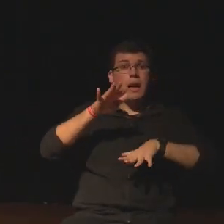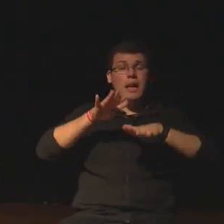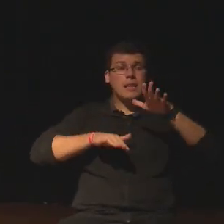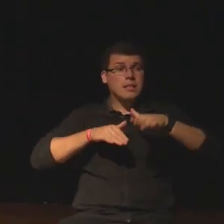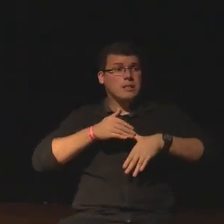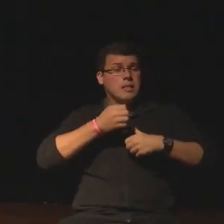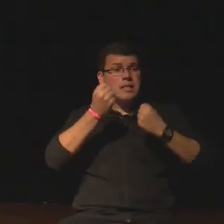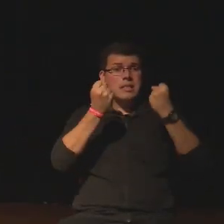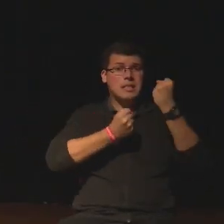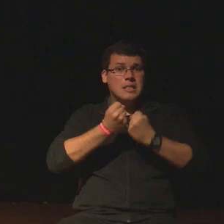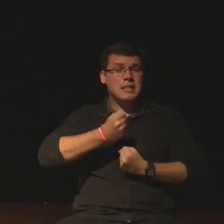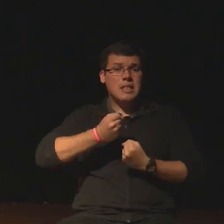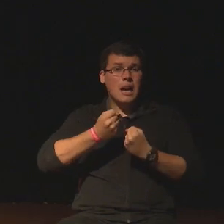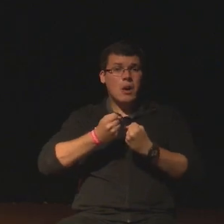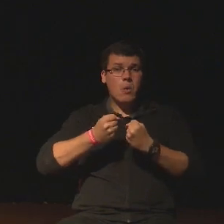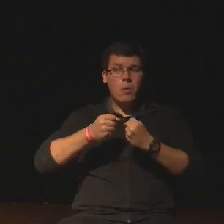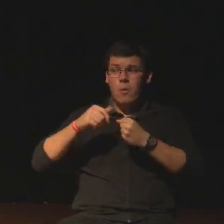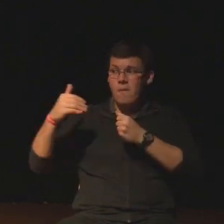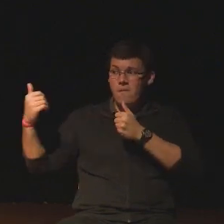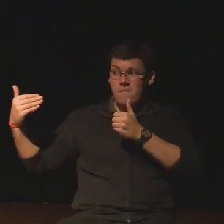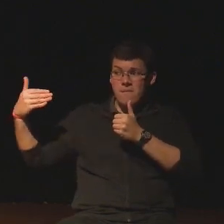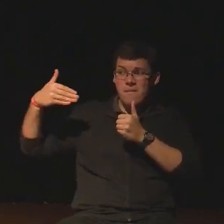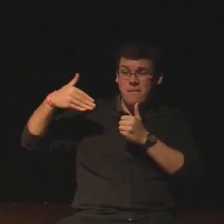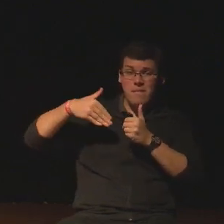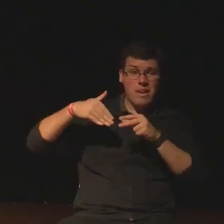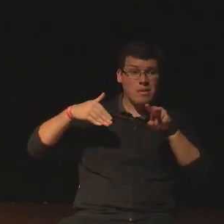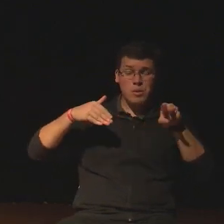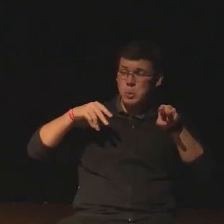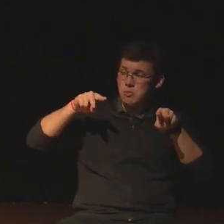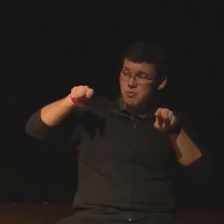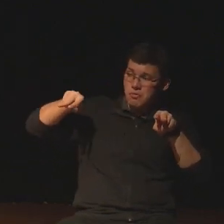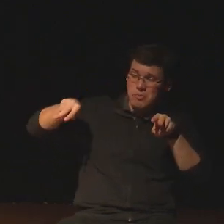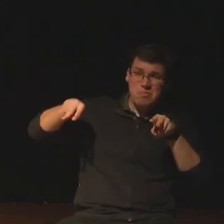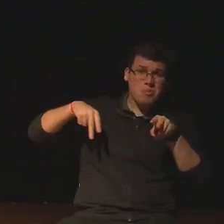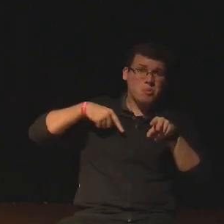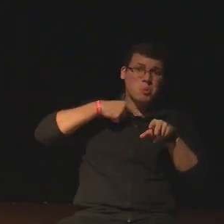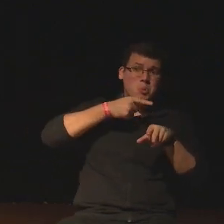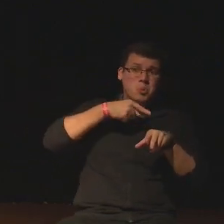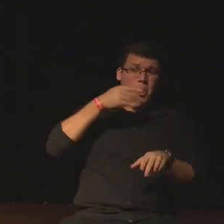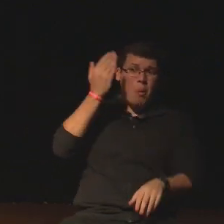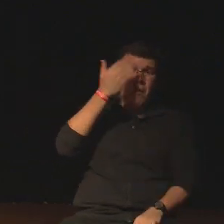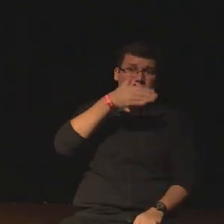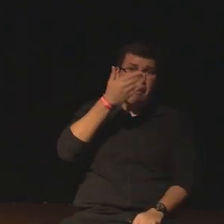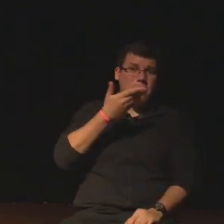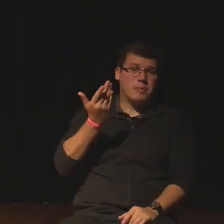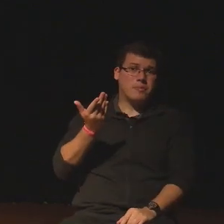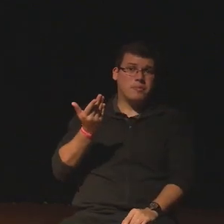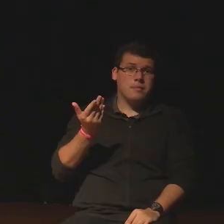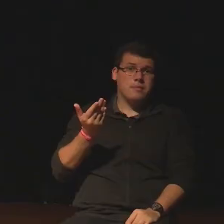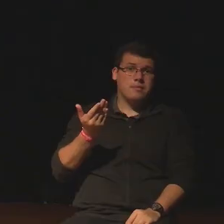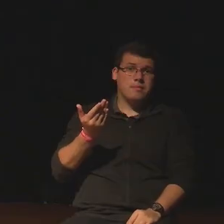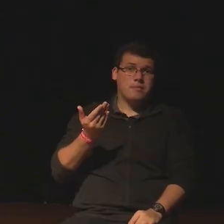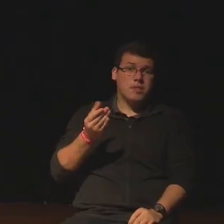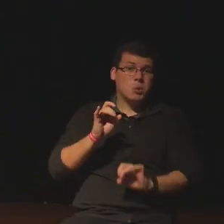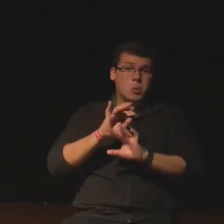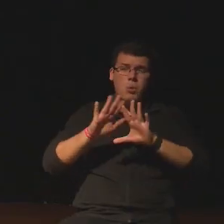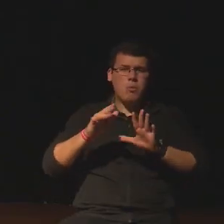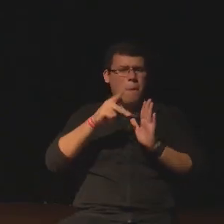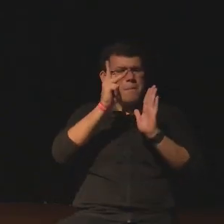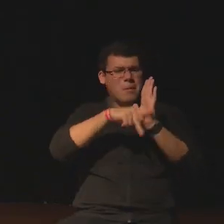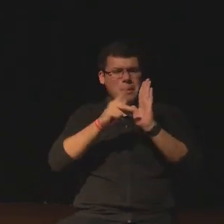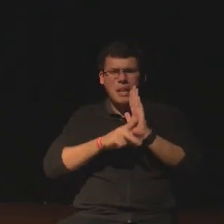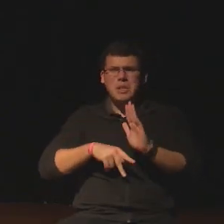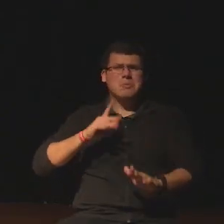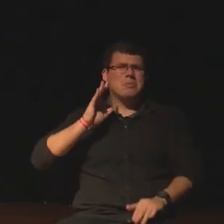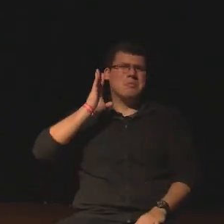costas. Então, a minha crítica é com relação à questão da CET. O projeto é lindo, eu